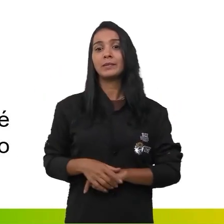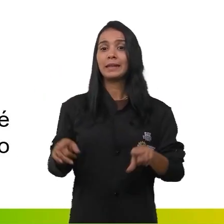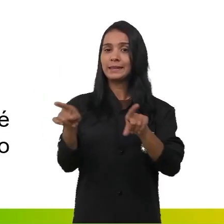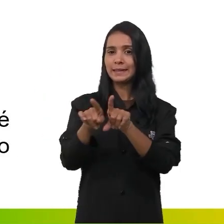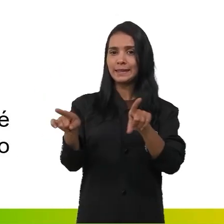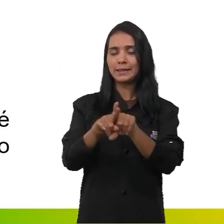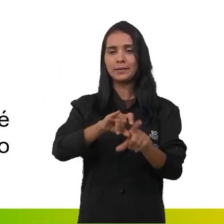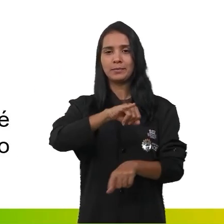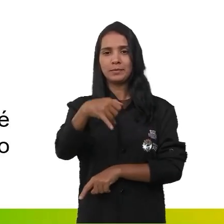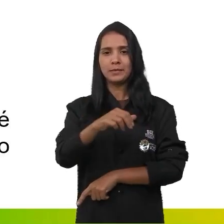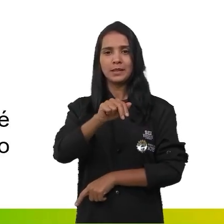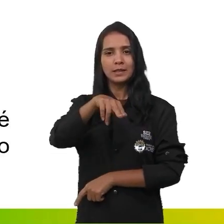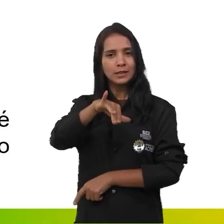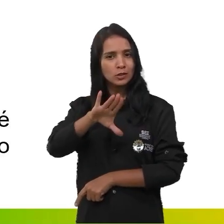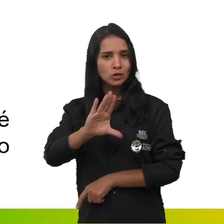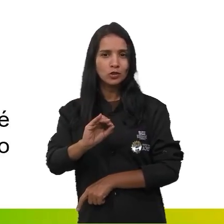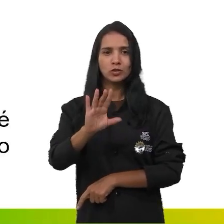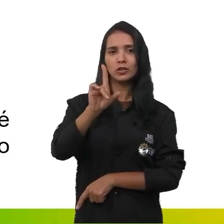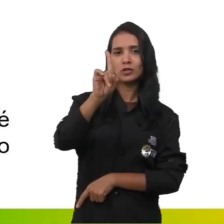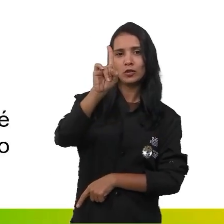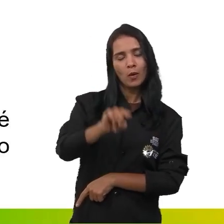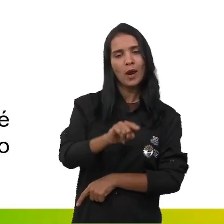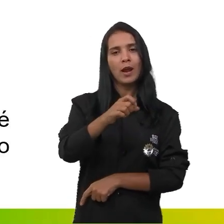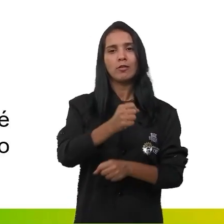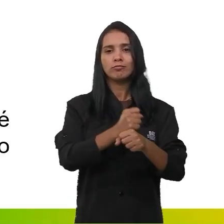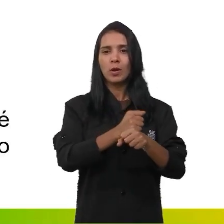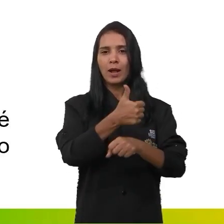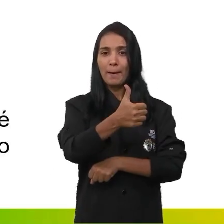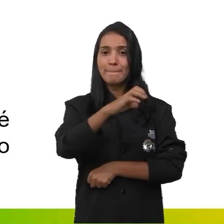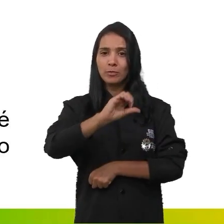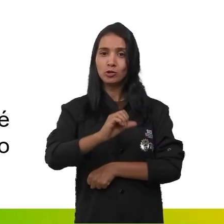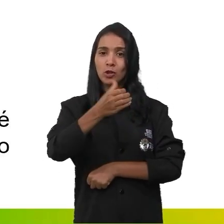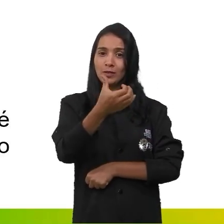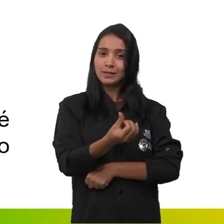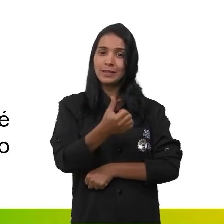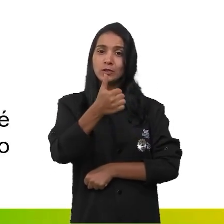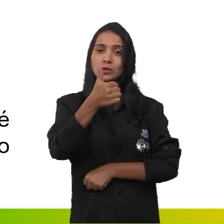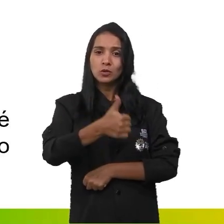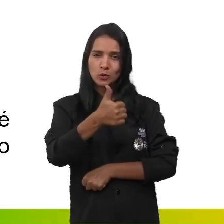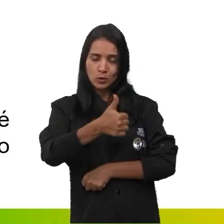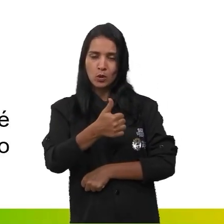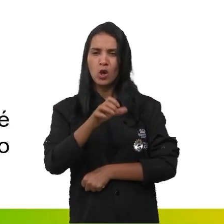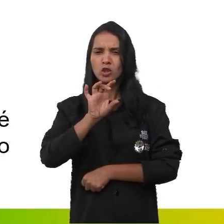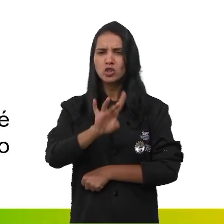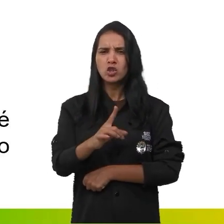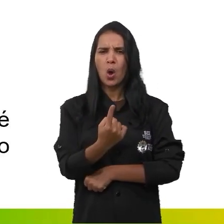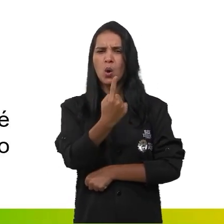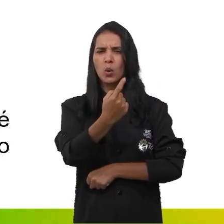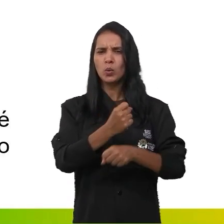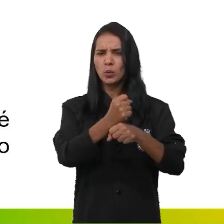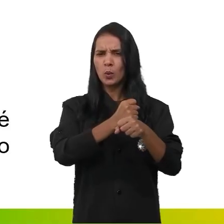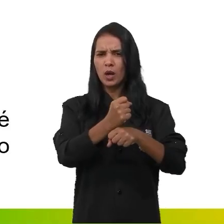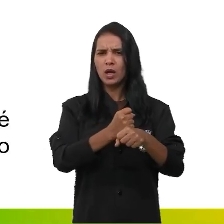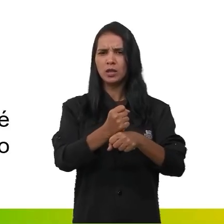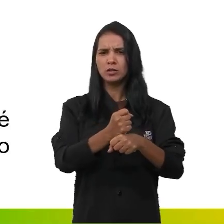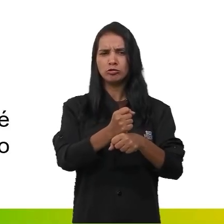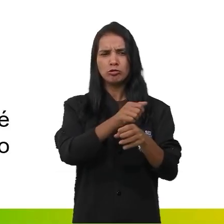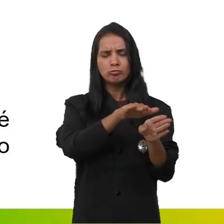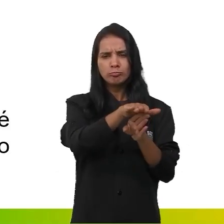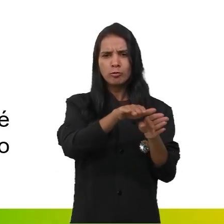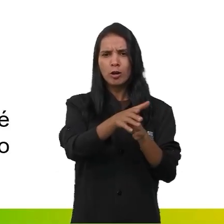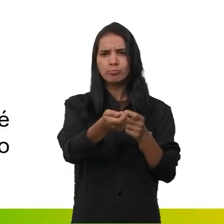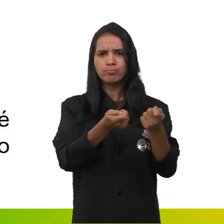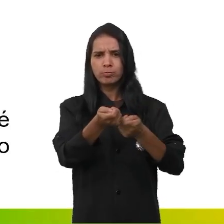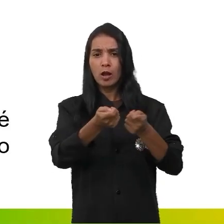Jânio Quadros, 1961. Ele só ficou um ano, aliás, menos de um ano no poder, porque logo em seguida quem assumiu